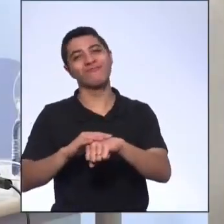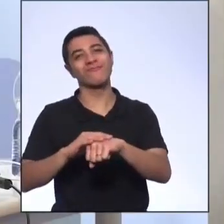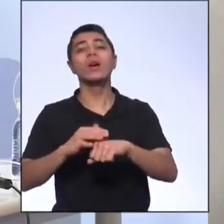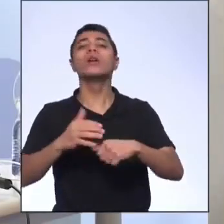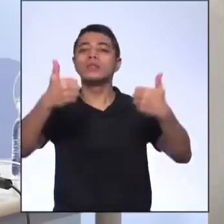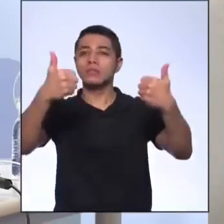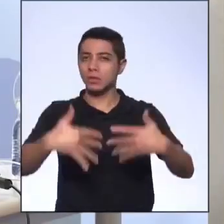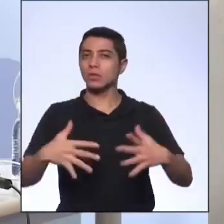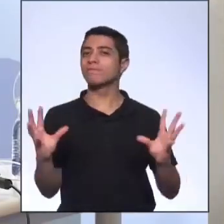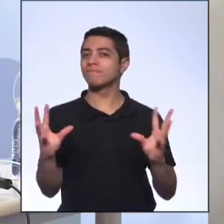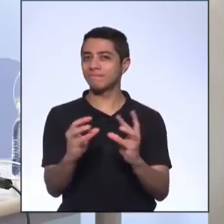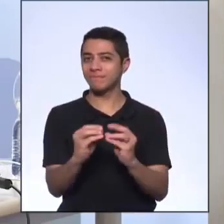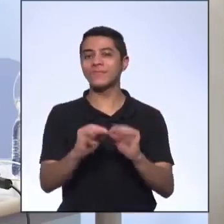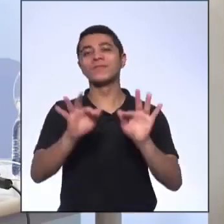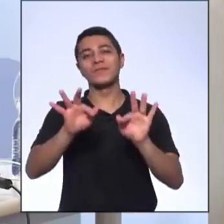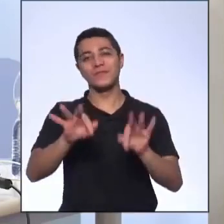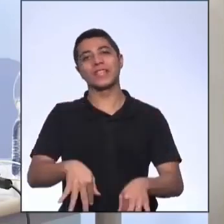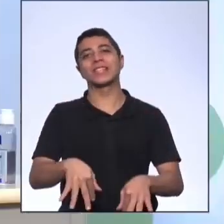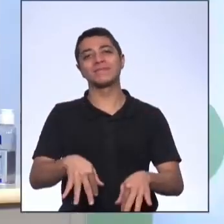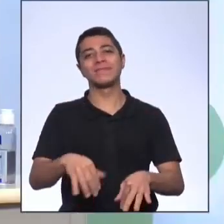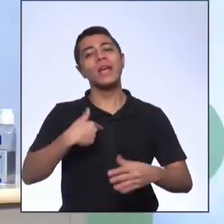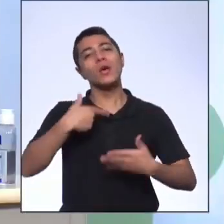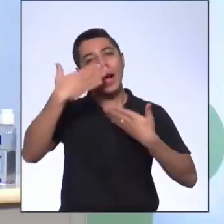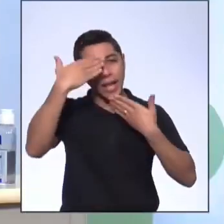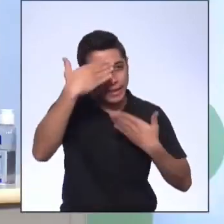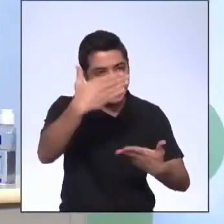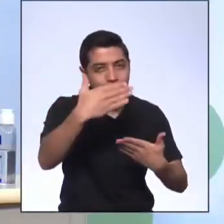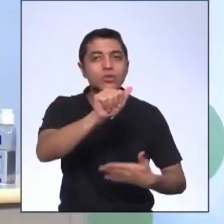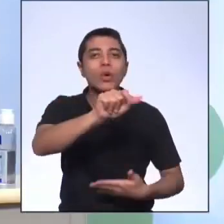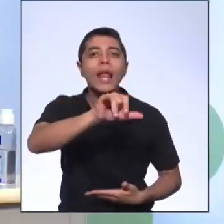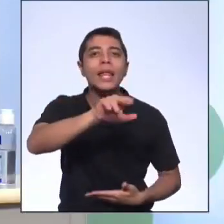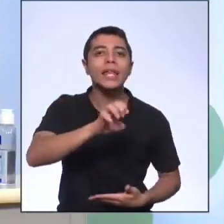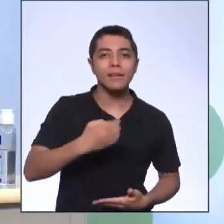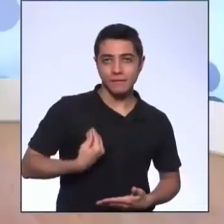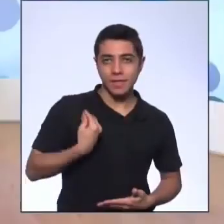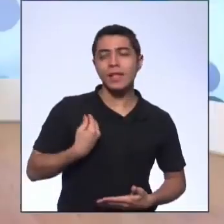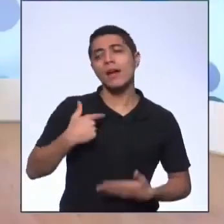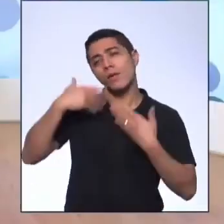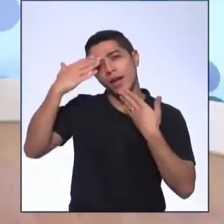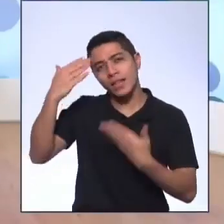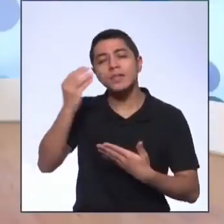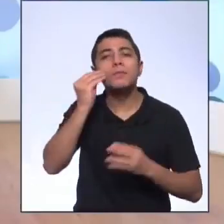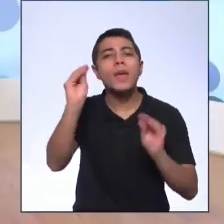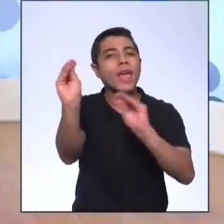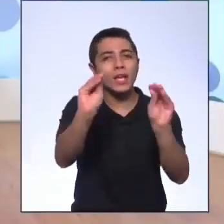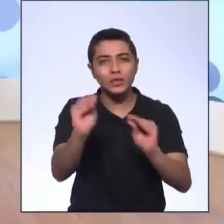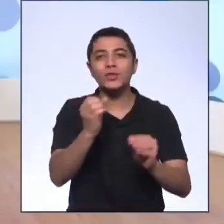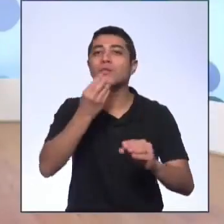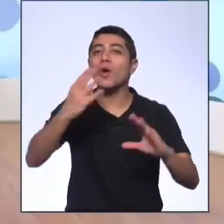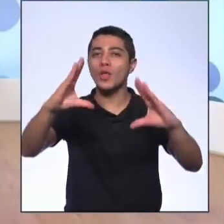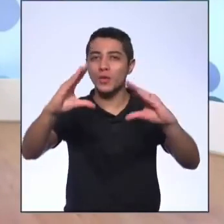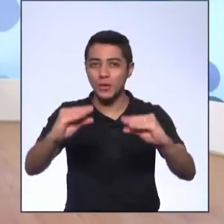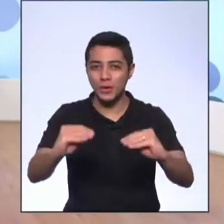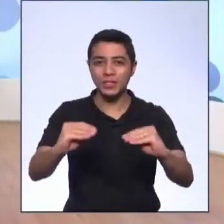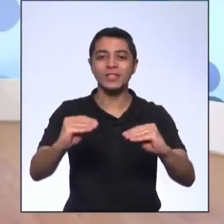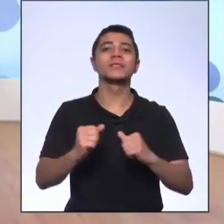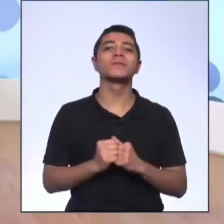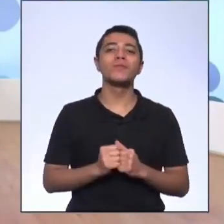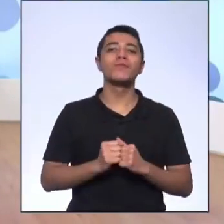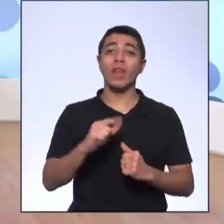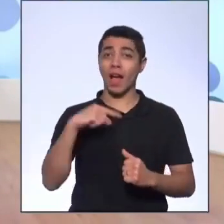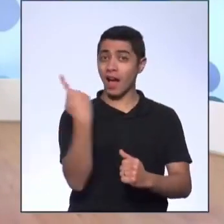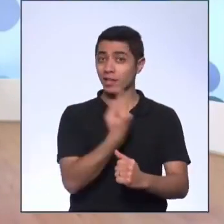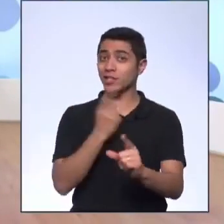Queria agradecer a presença da Aline aqui. Eu é que agradeço, Dani. E um beijão para todo mundo, boa noite. E boa a noite, gente pessoal. Se vê